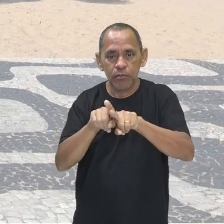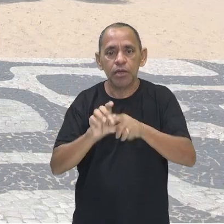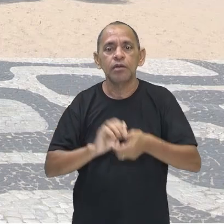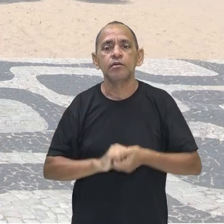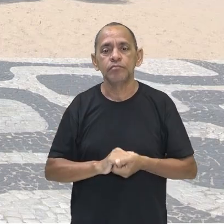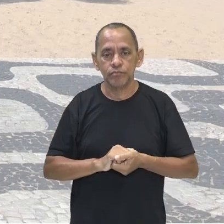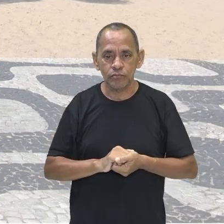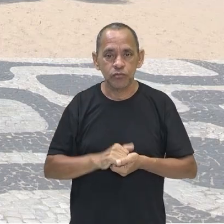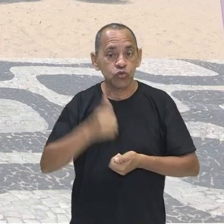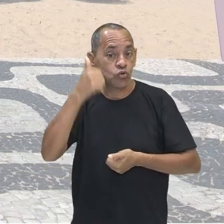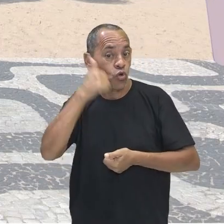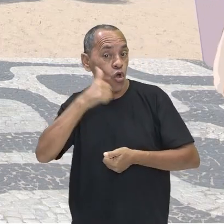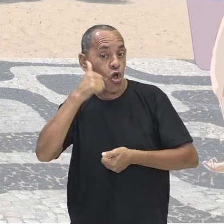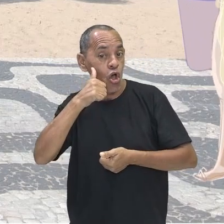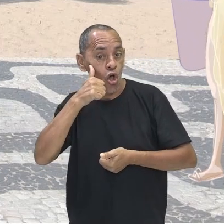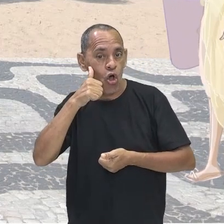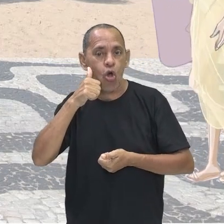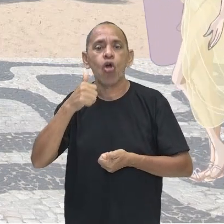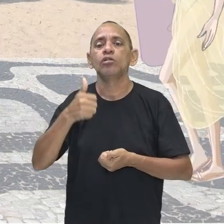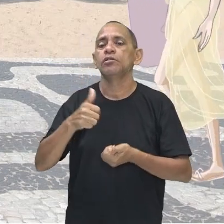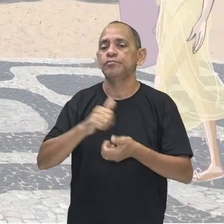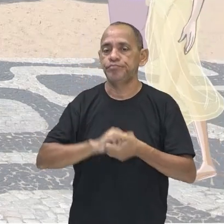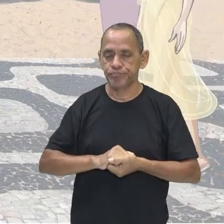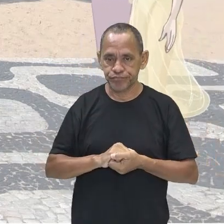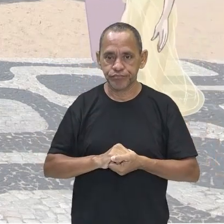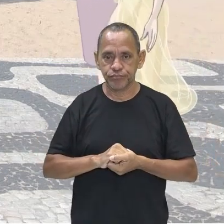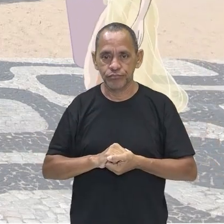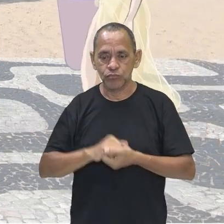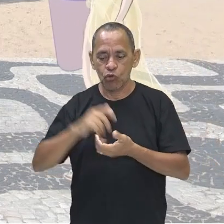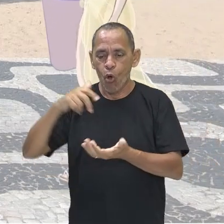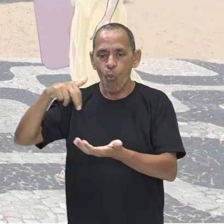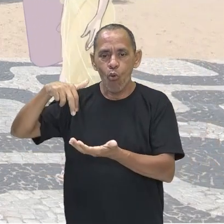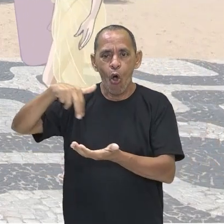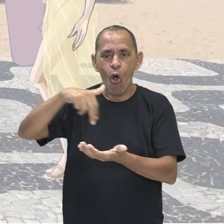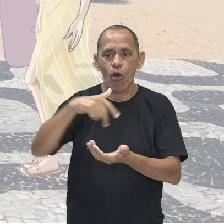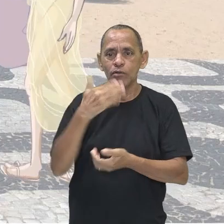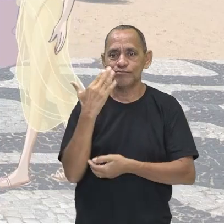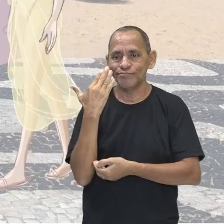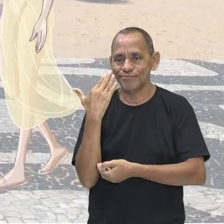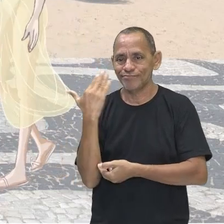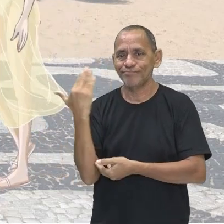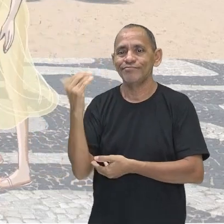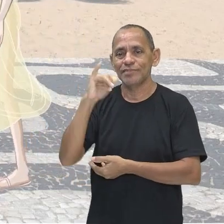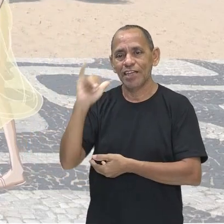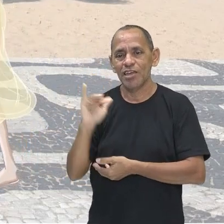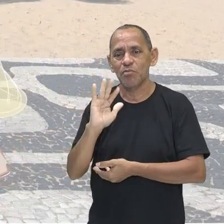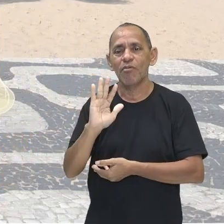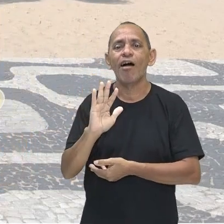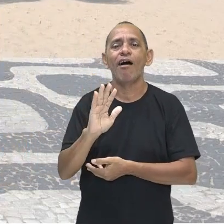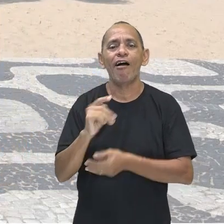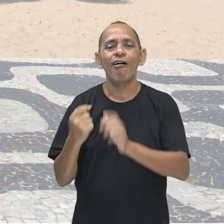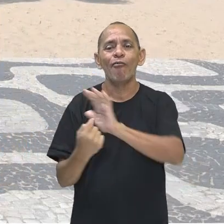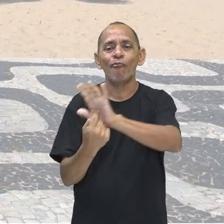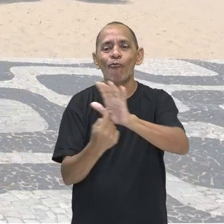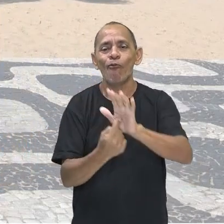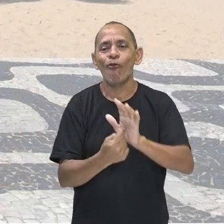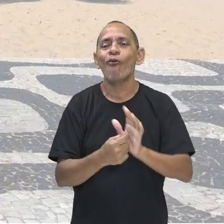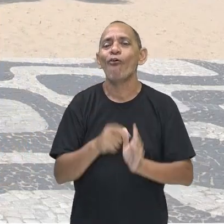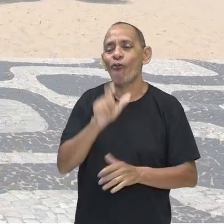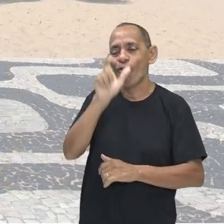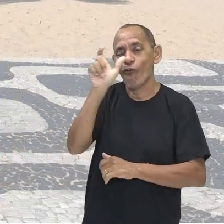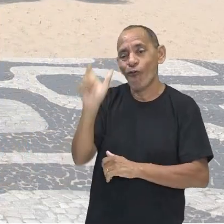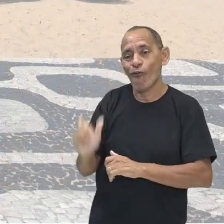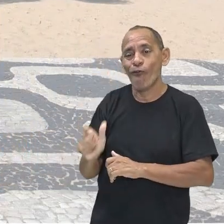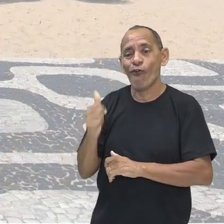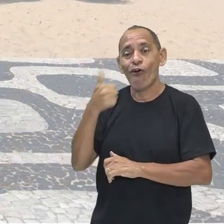aí eles fizeram, né? Escreveram essa música e um fez a letra e outro fez a música, justamente trazendo aqui para